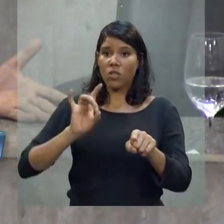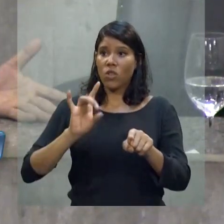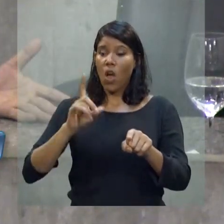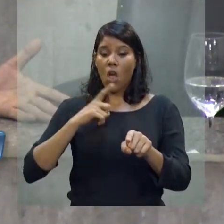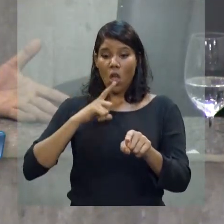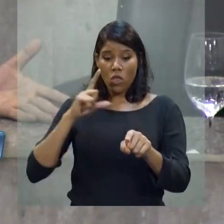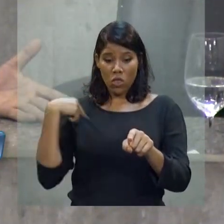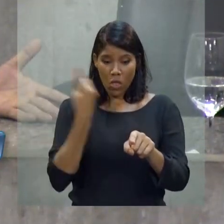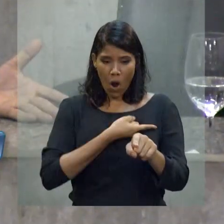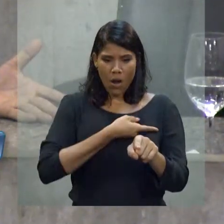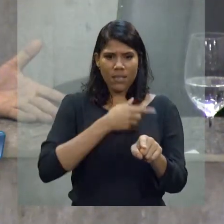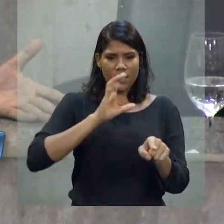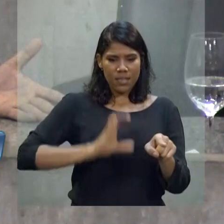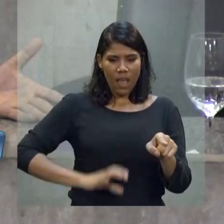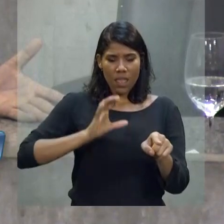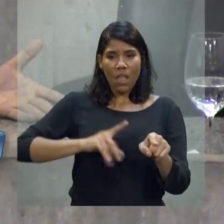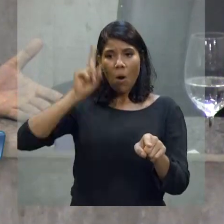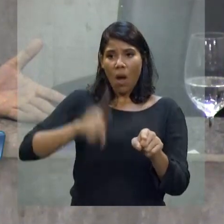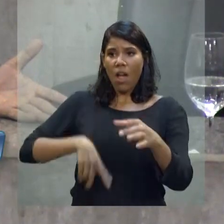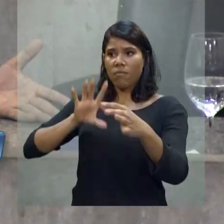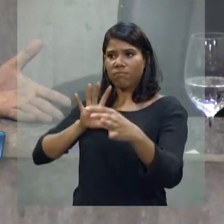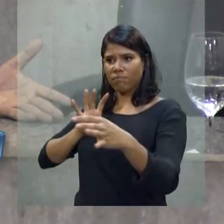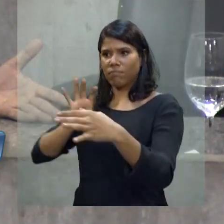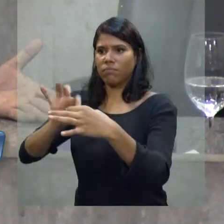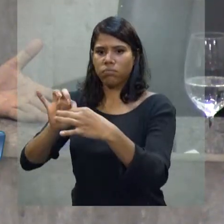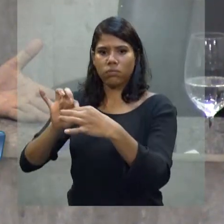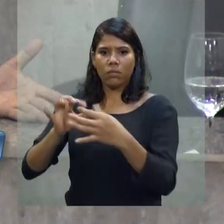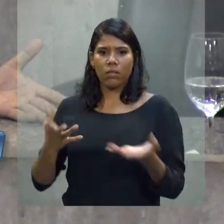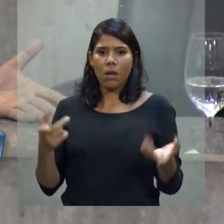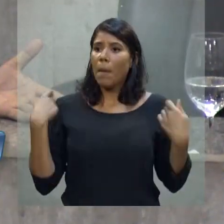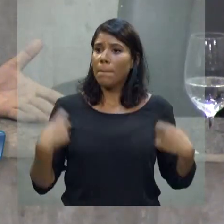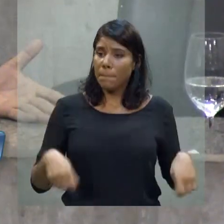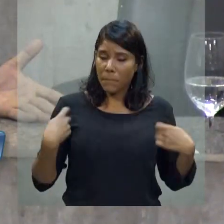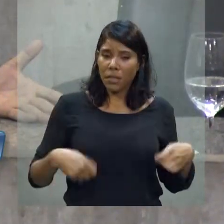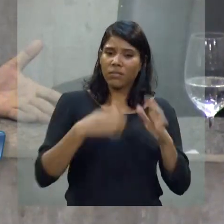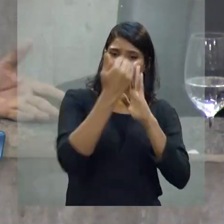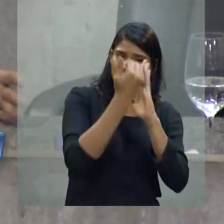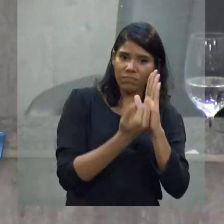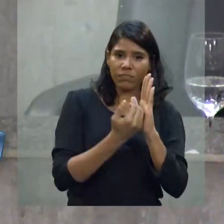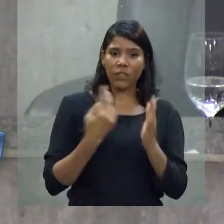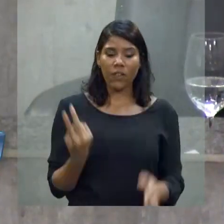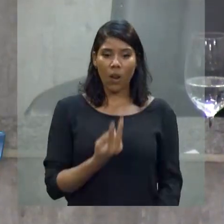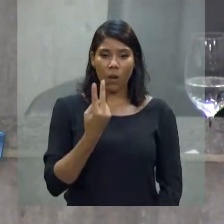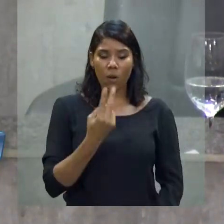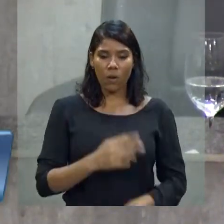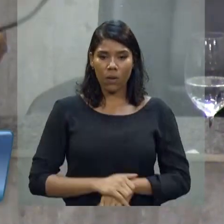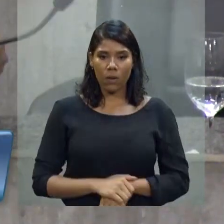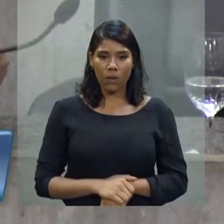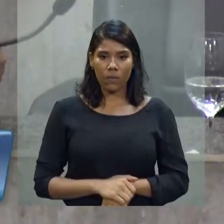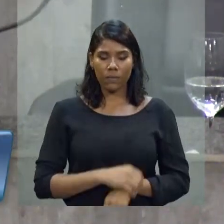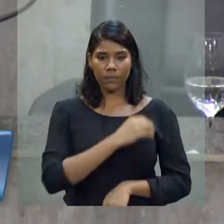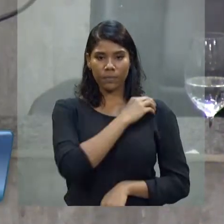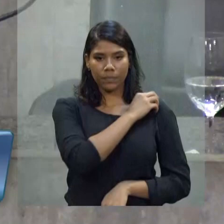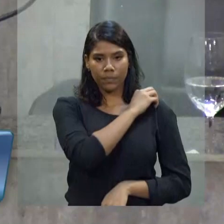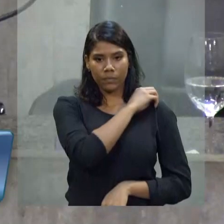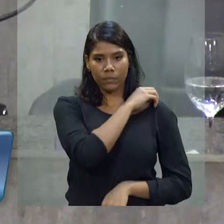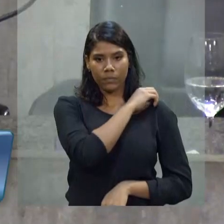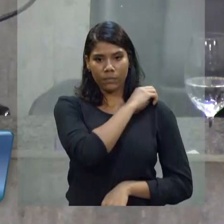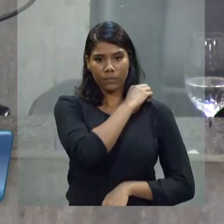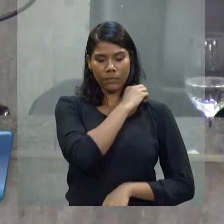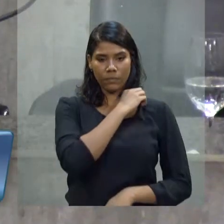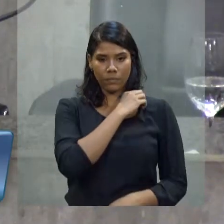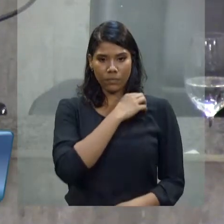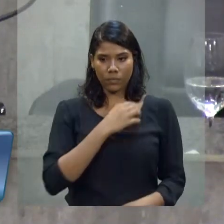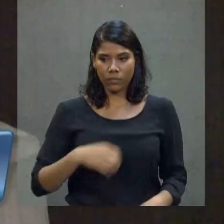sócios, o povo brasileiro não é sócio. Então, ele tem algum ganho dessa sociedade. Deputado, Pois não. a atual gestão